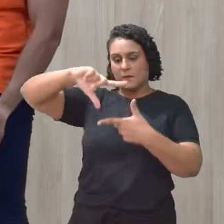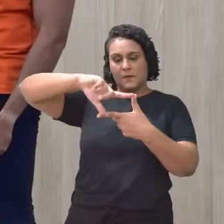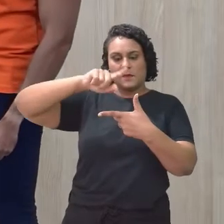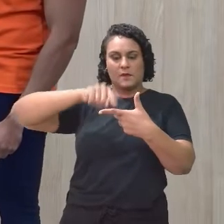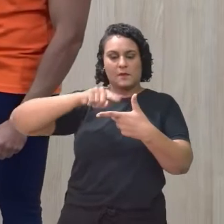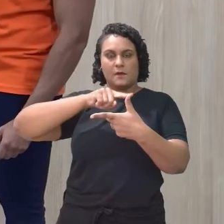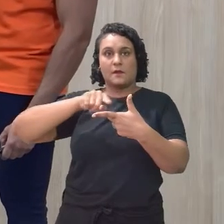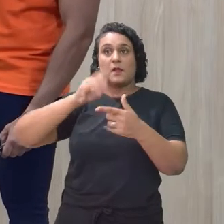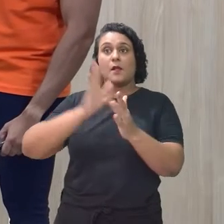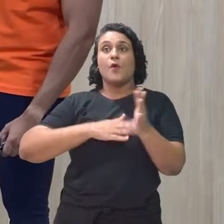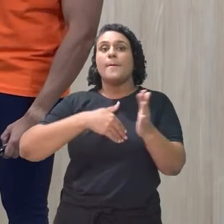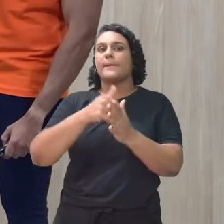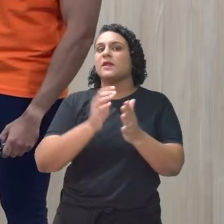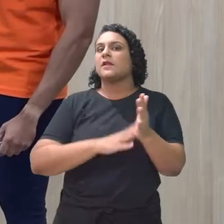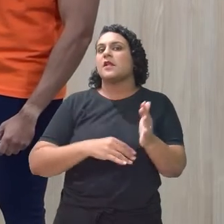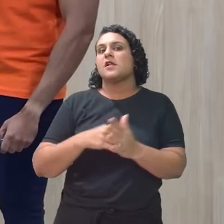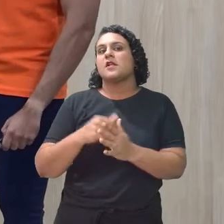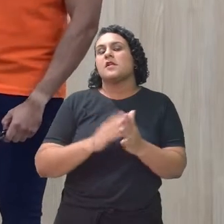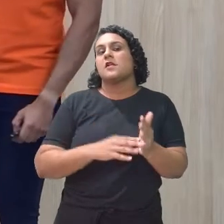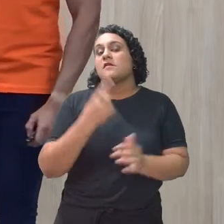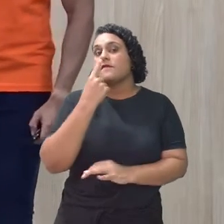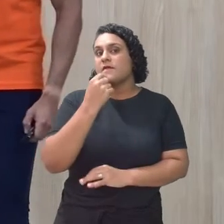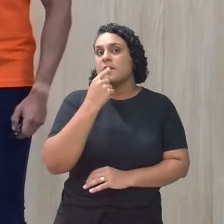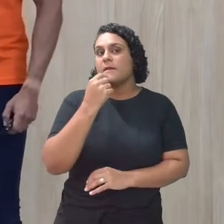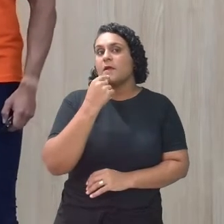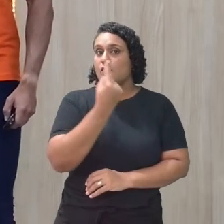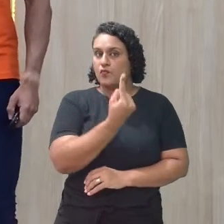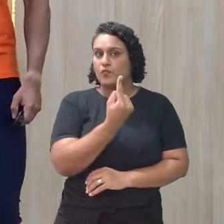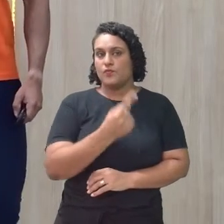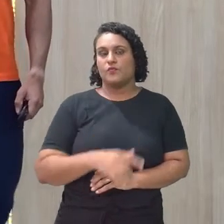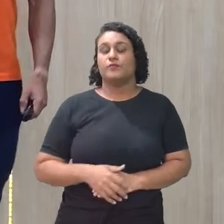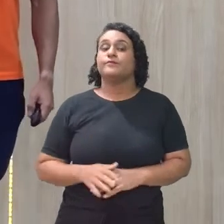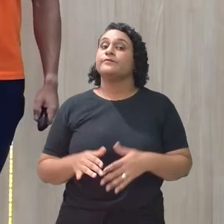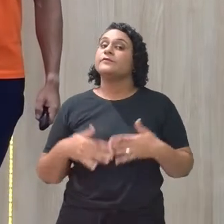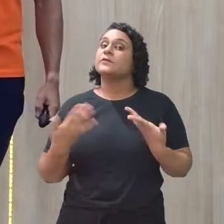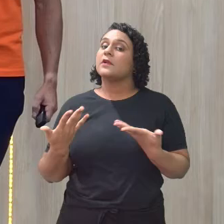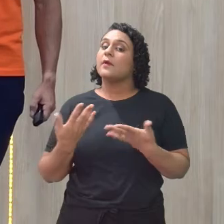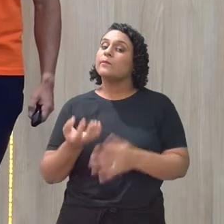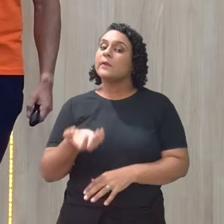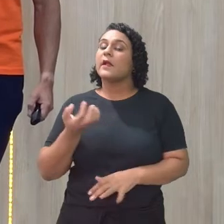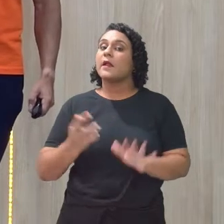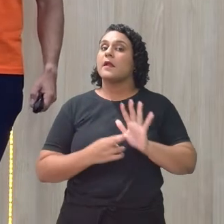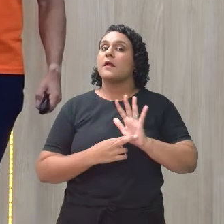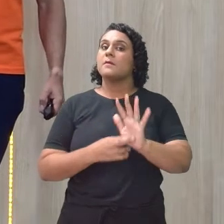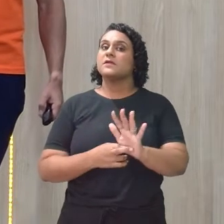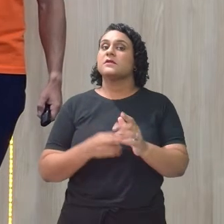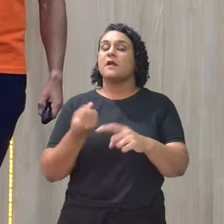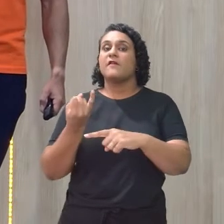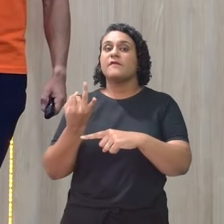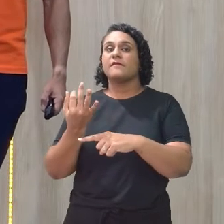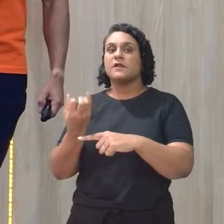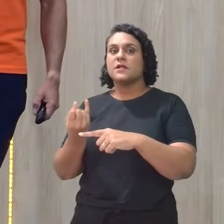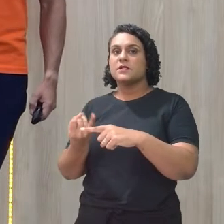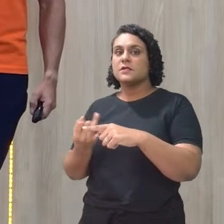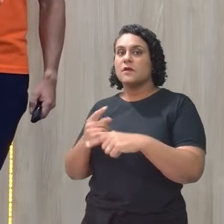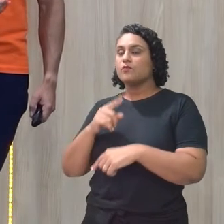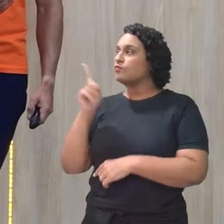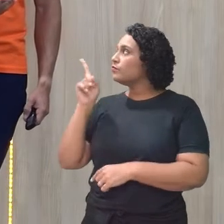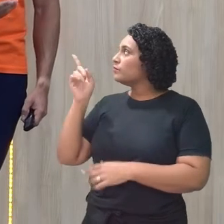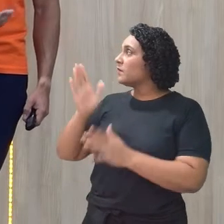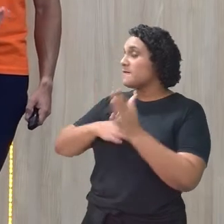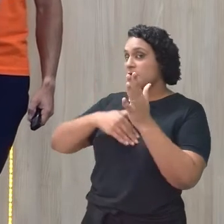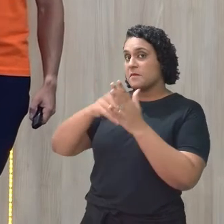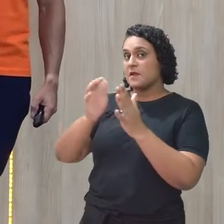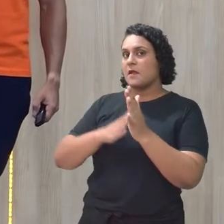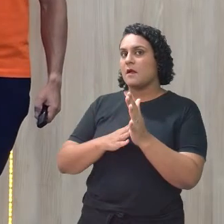eu pintei aí um de vermelhinho. Então, eu quero representar essa fração que foi